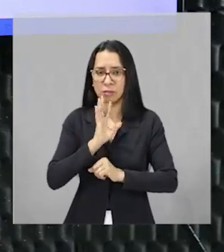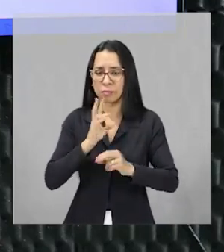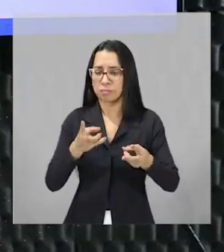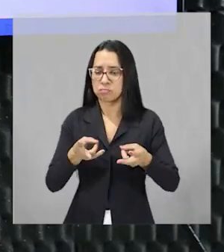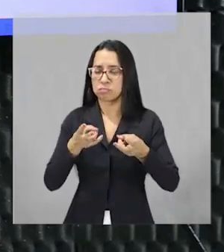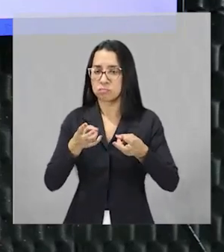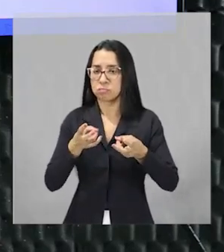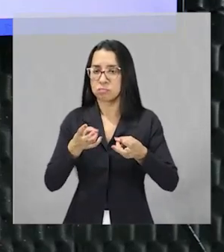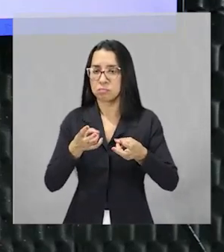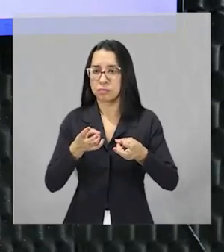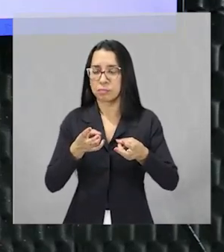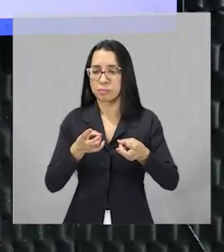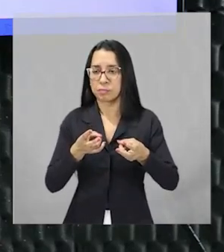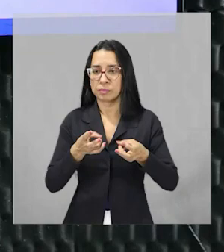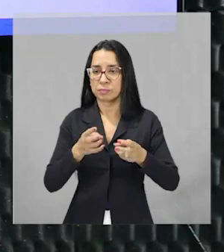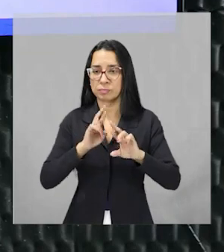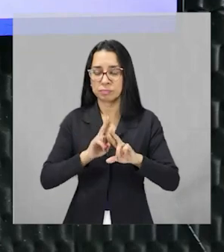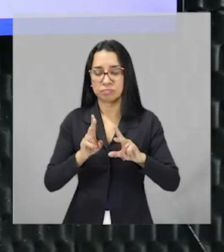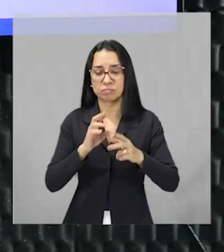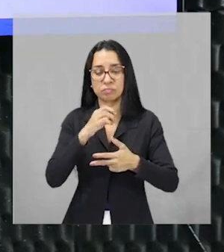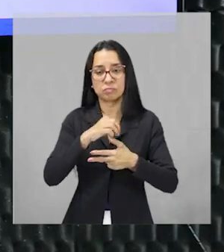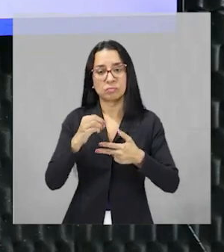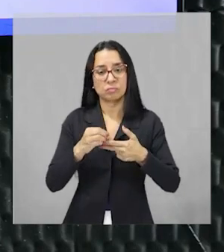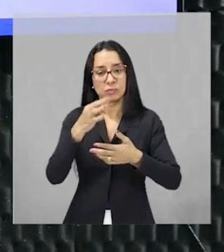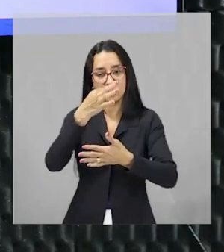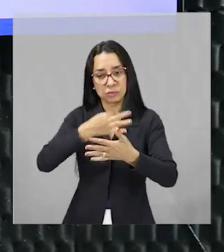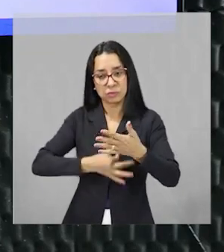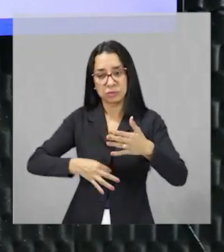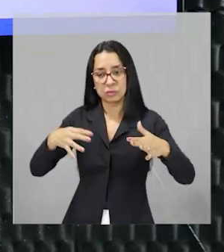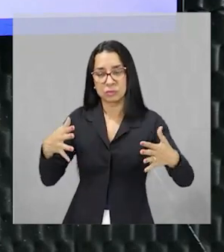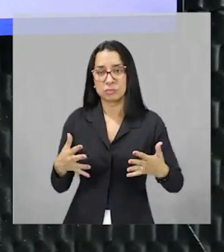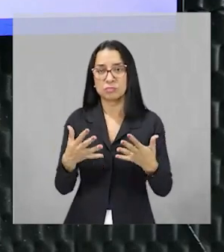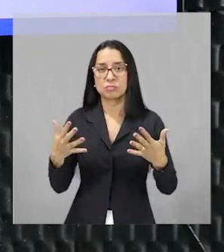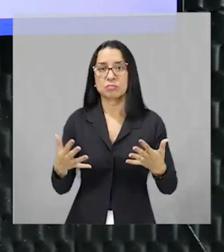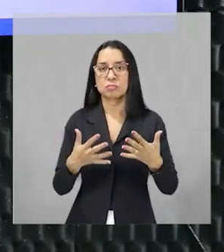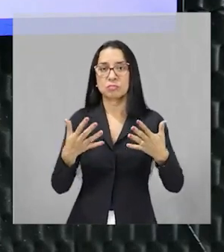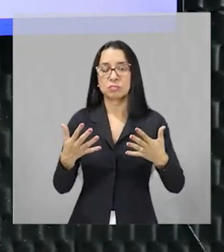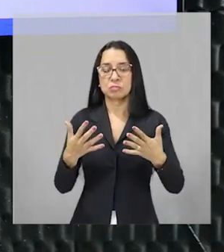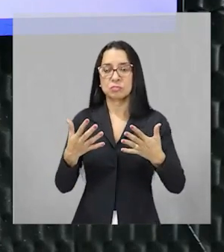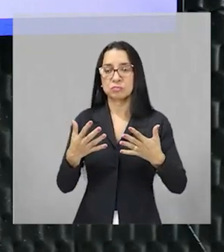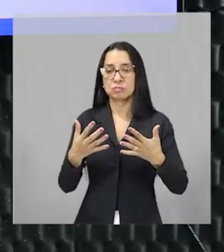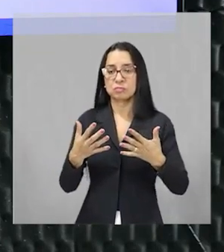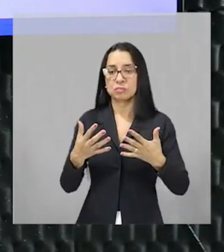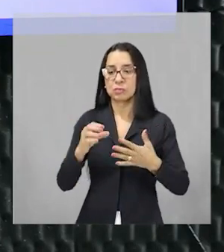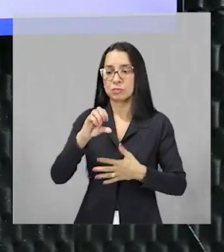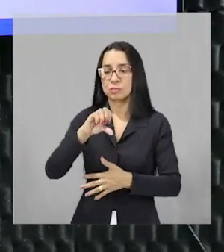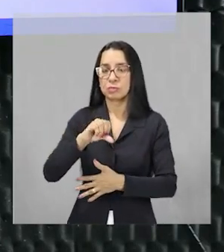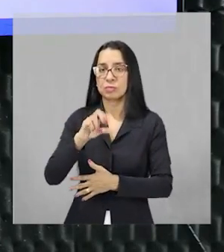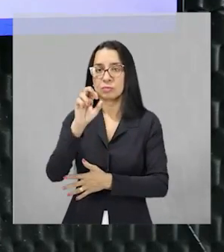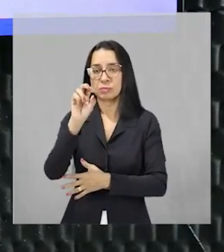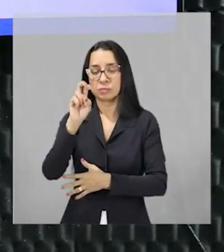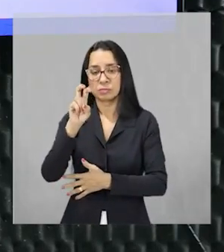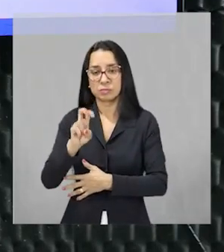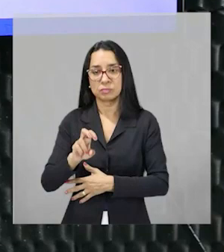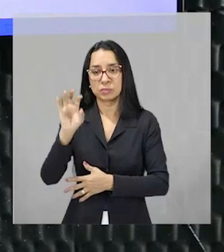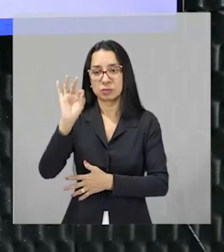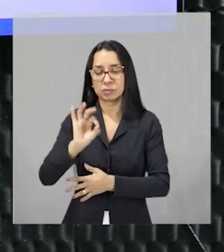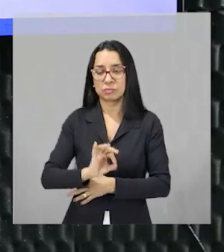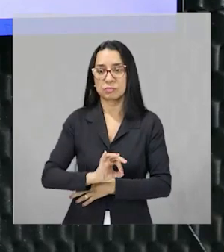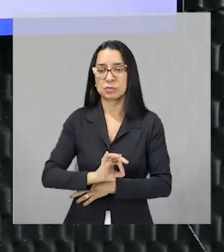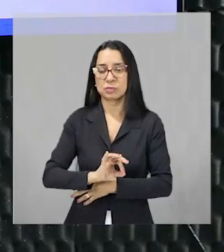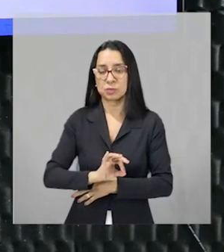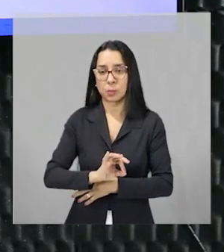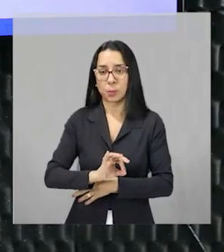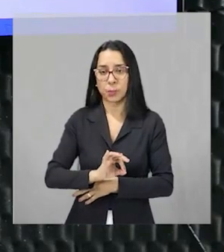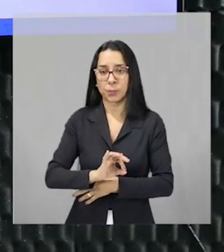atento. Diferentemente do Enem, que os textos motivadores, em 95% das vezes,